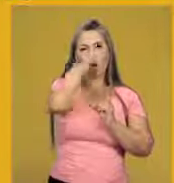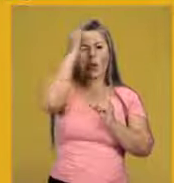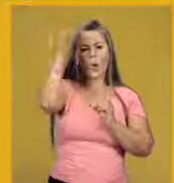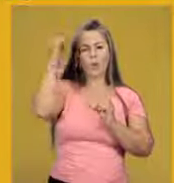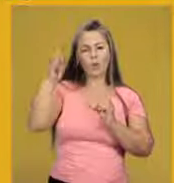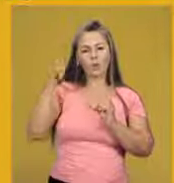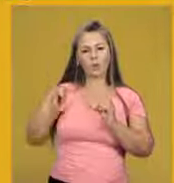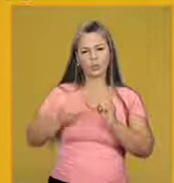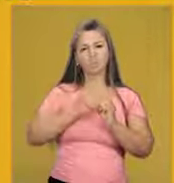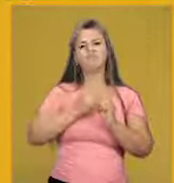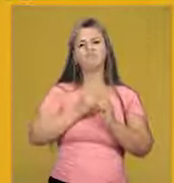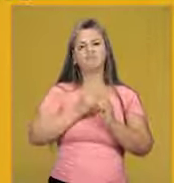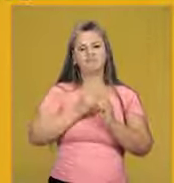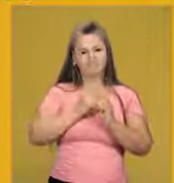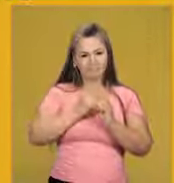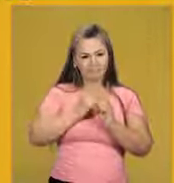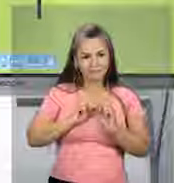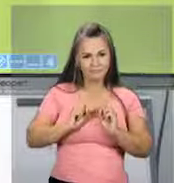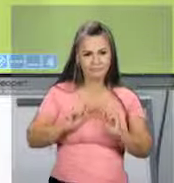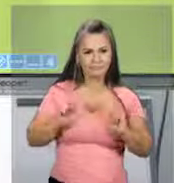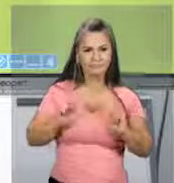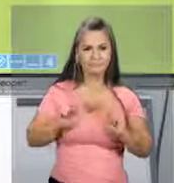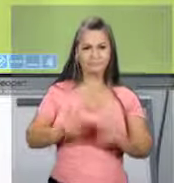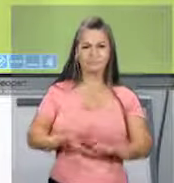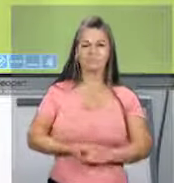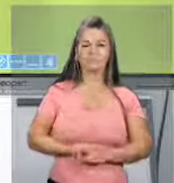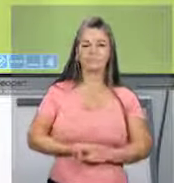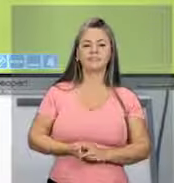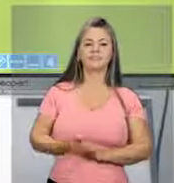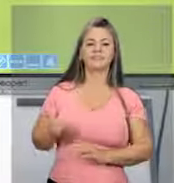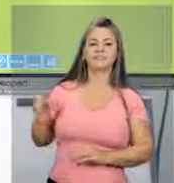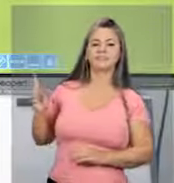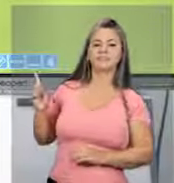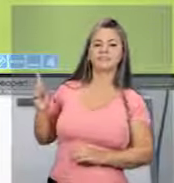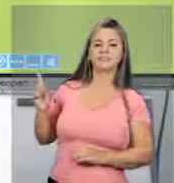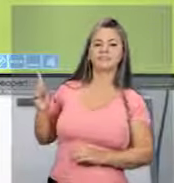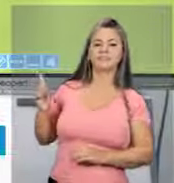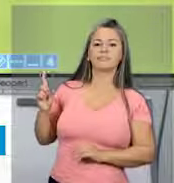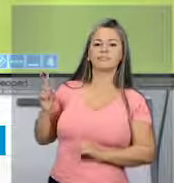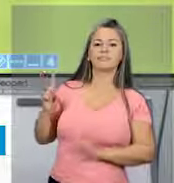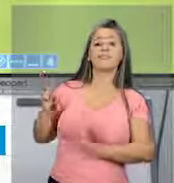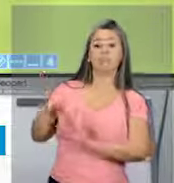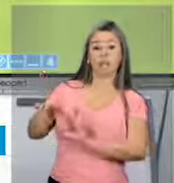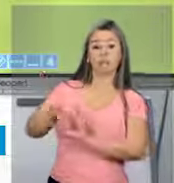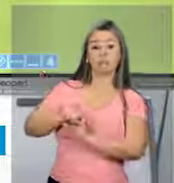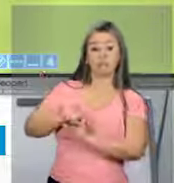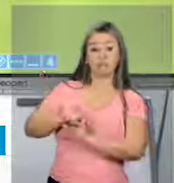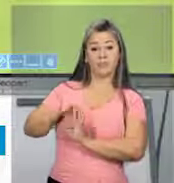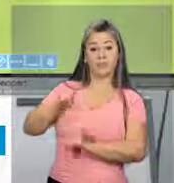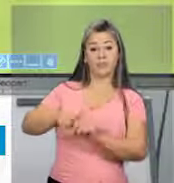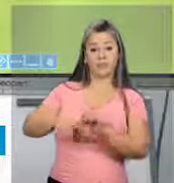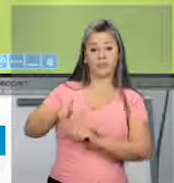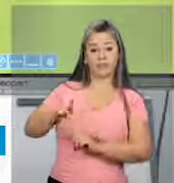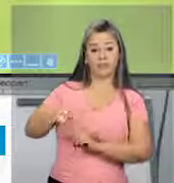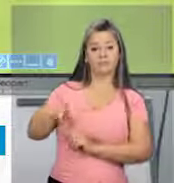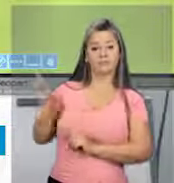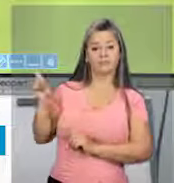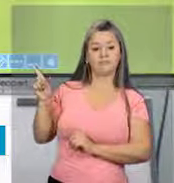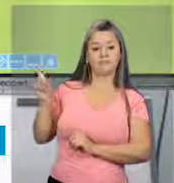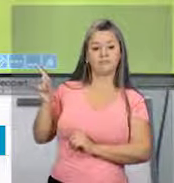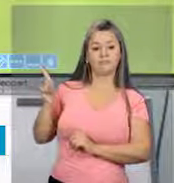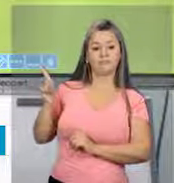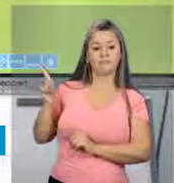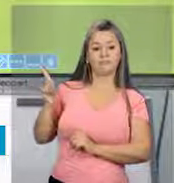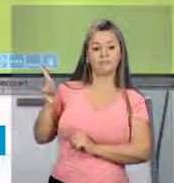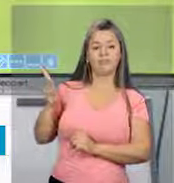corrente elétrica percorra aquele circuito. Temos ainda a representação gráfica de um